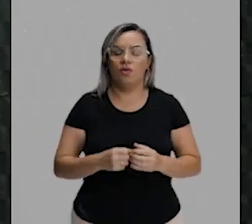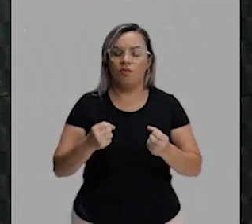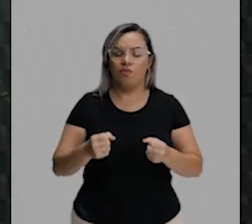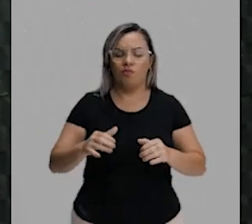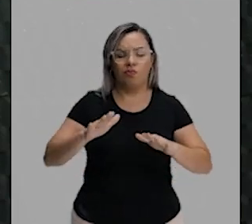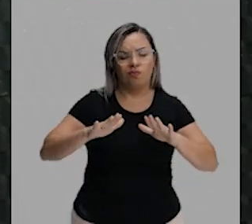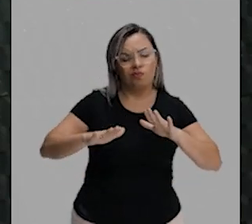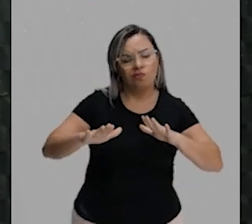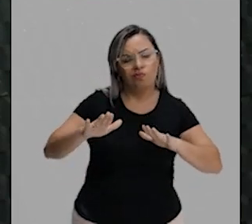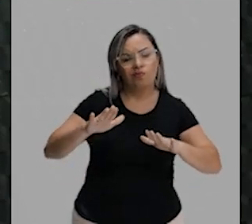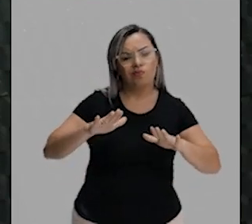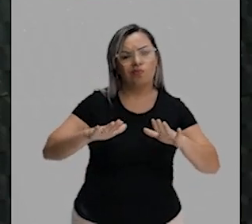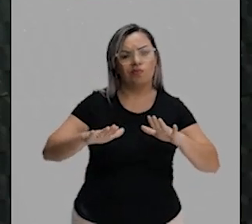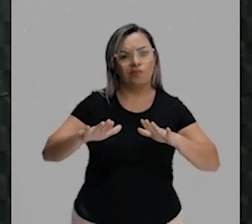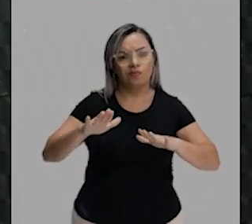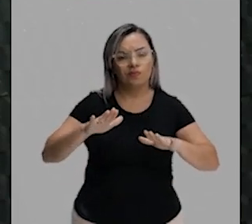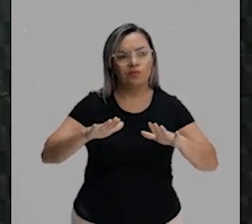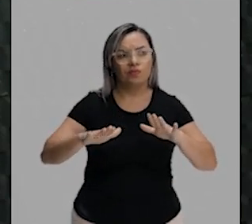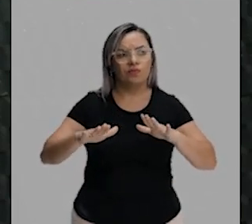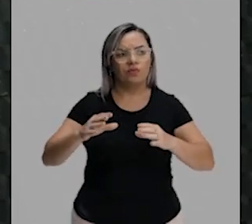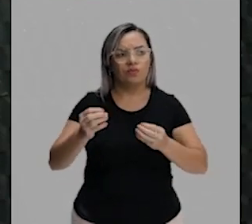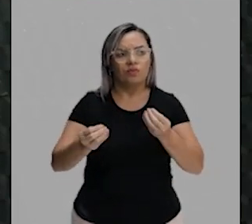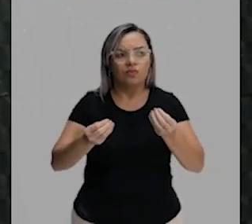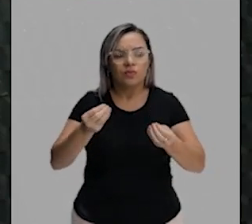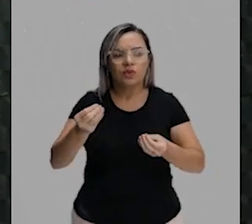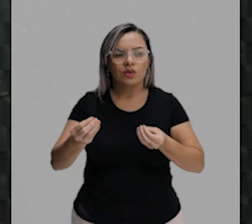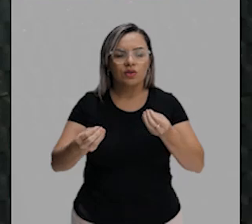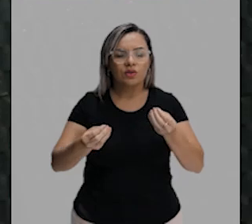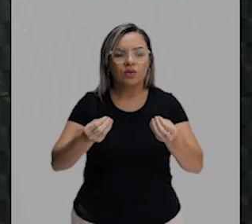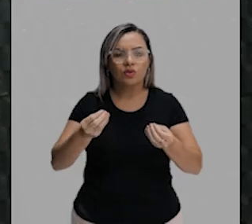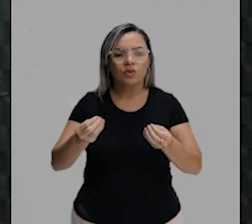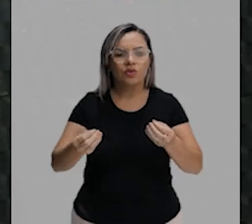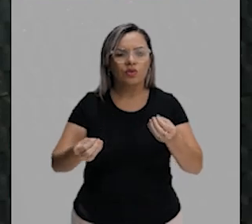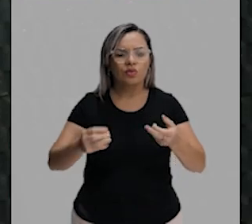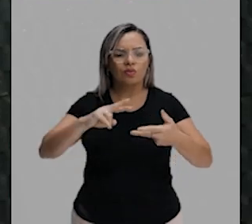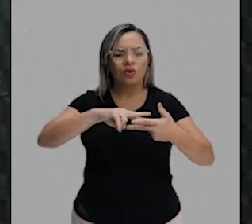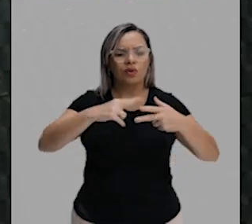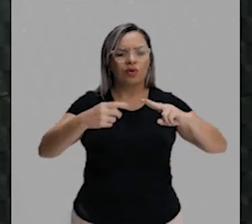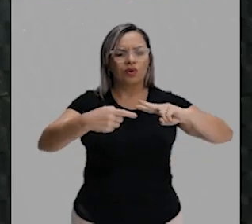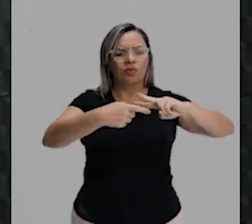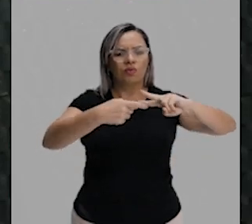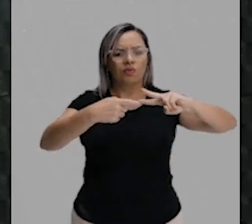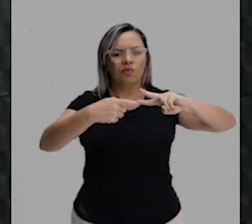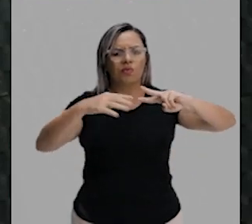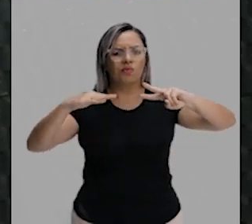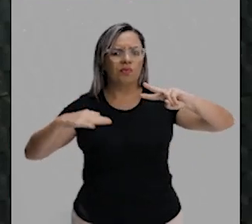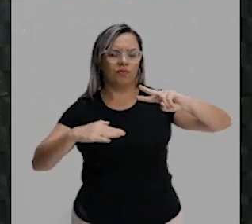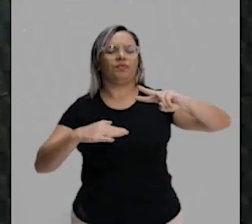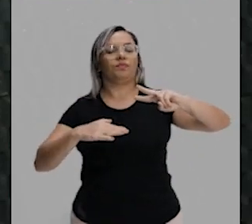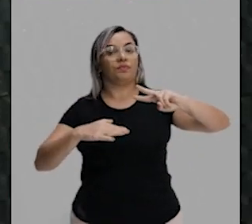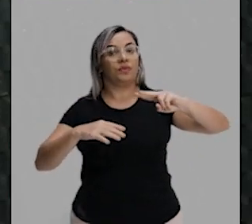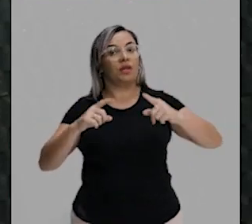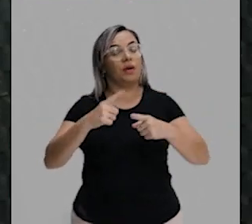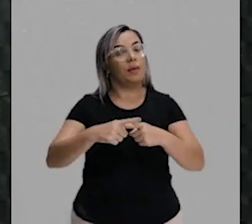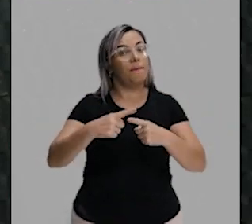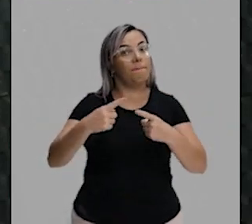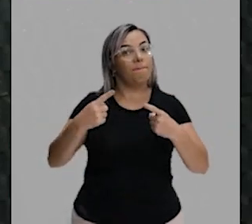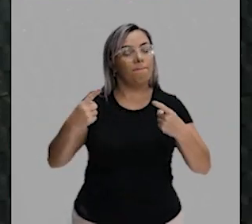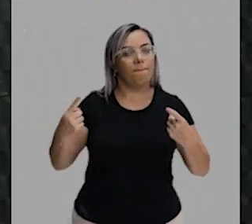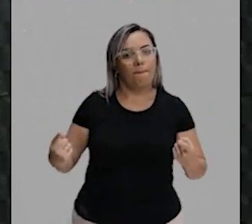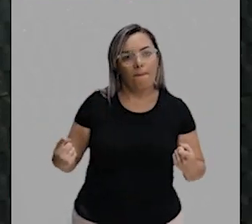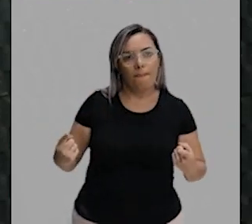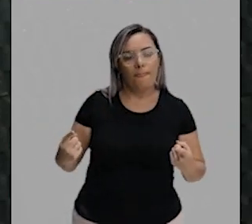estou vendo 2 Dzões. Como é que é letal recessivo? Eu estou vendo Dzão, Dzão é dominante. Mas aqui a gente não está